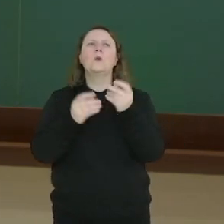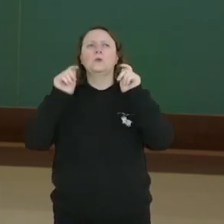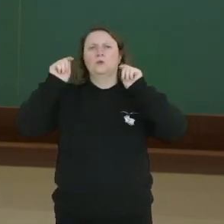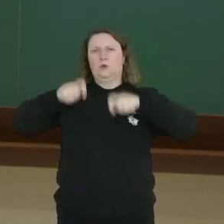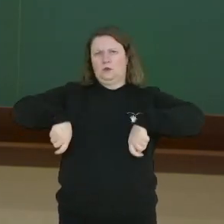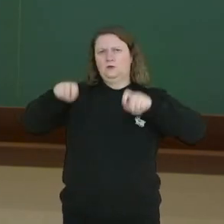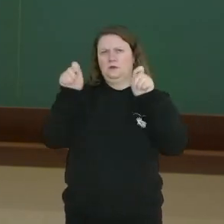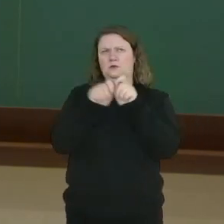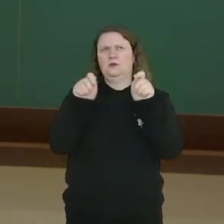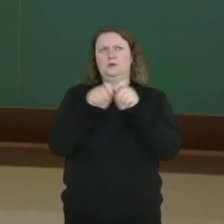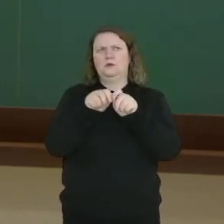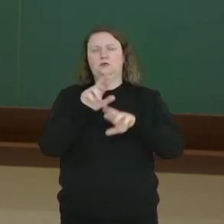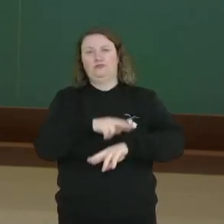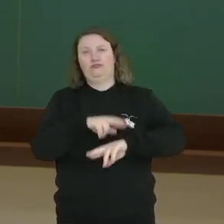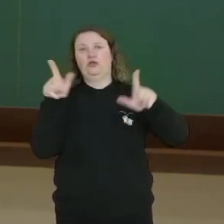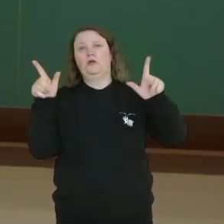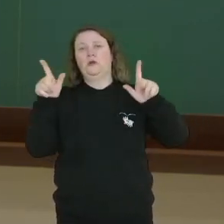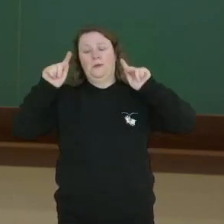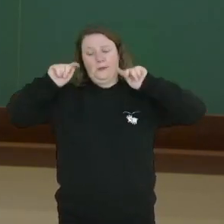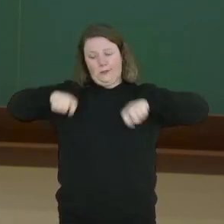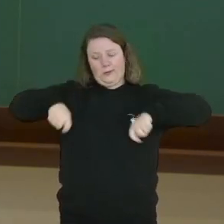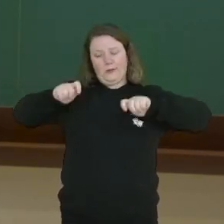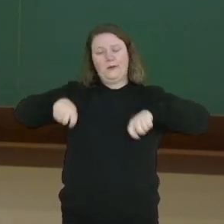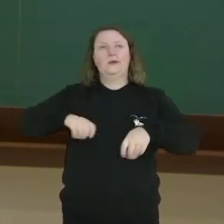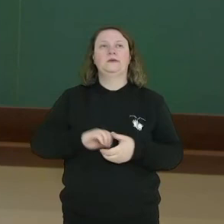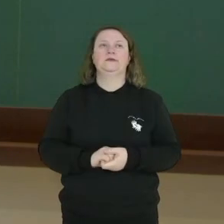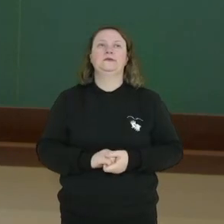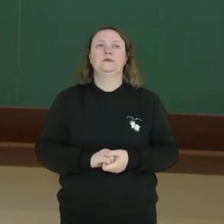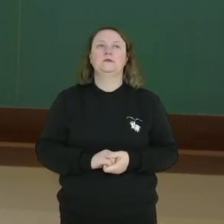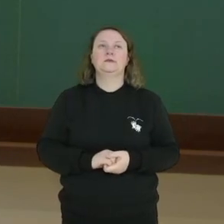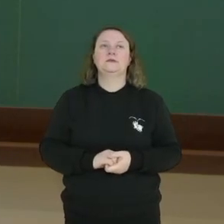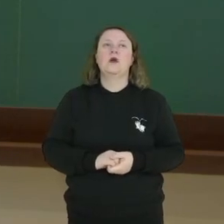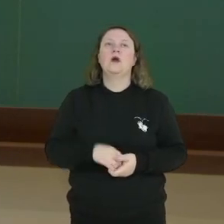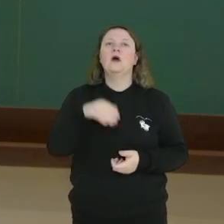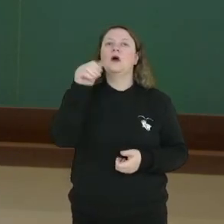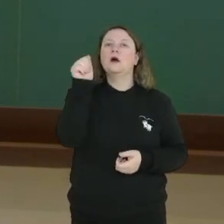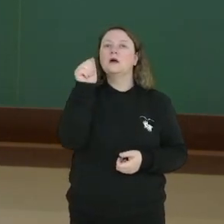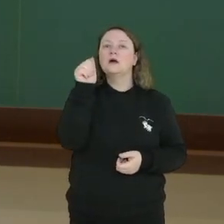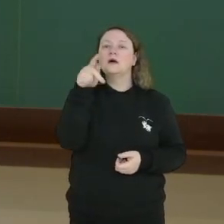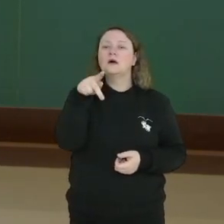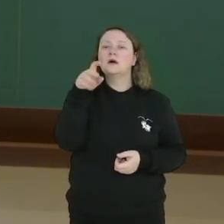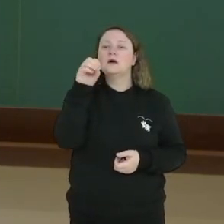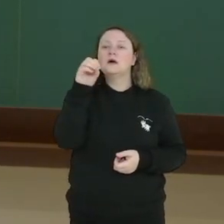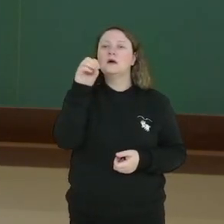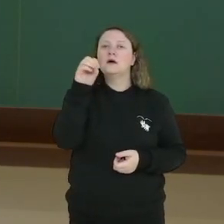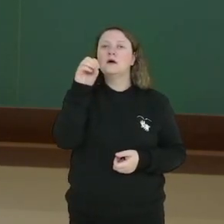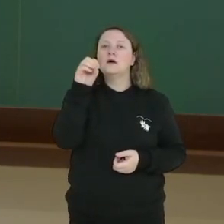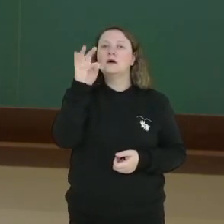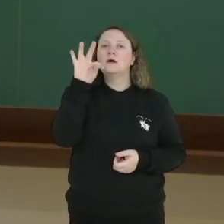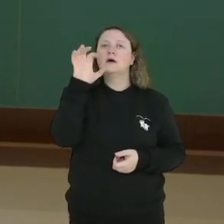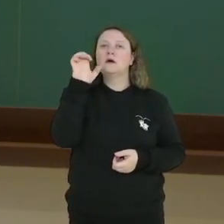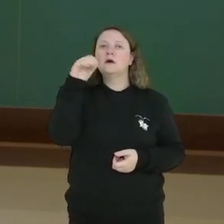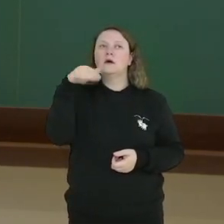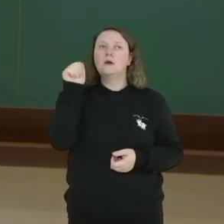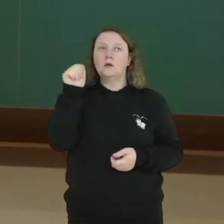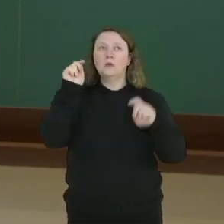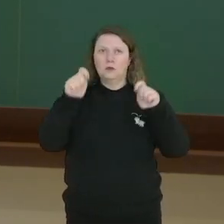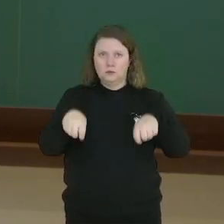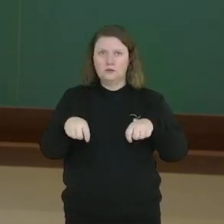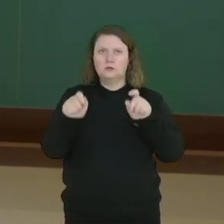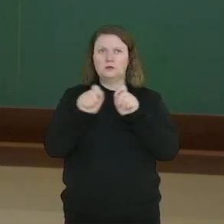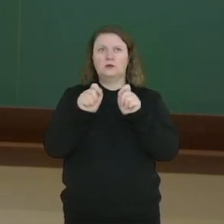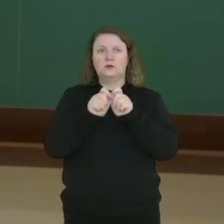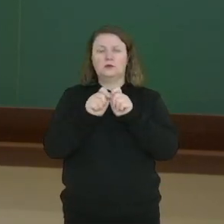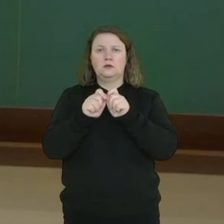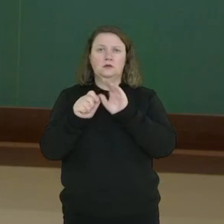sim. Se ele me deu o apótema é essa distância aqui, ó. Ela é metade do lado. Então, o lado é o dobro do apótema,